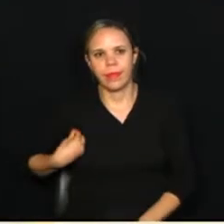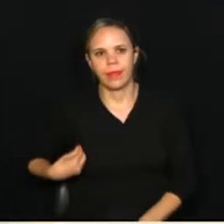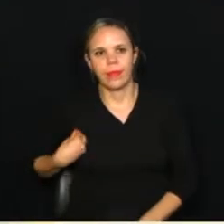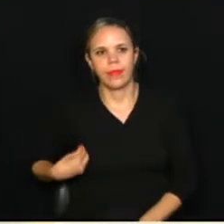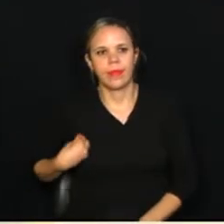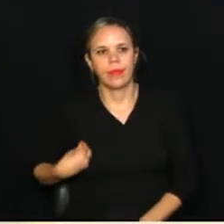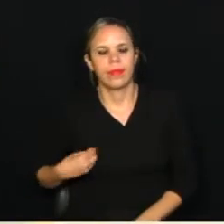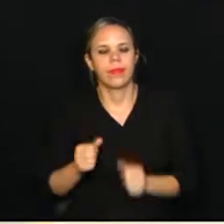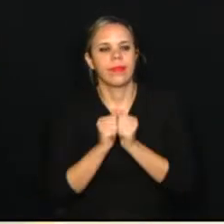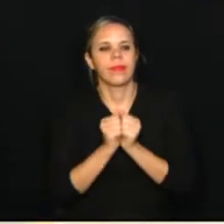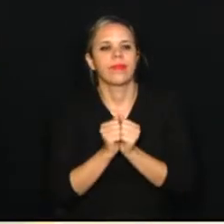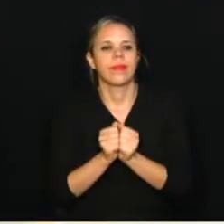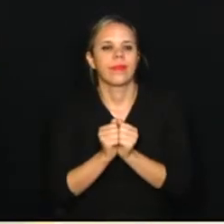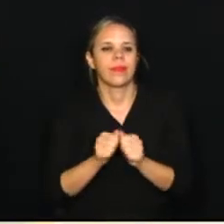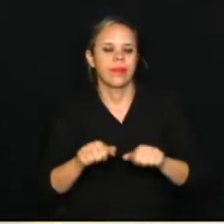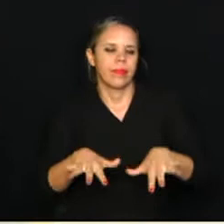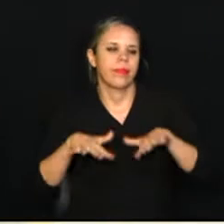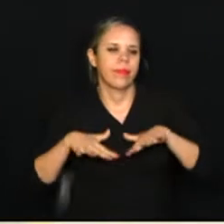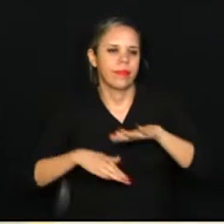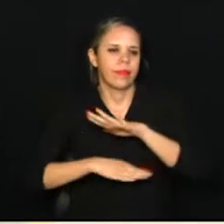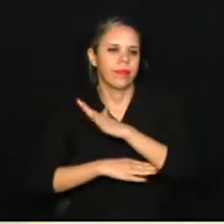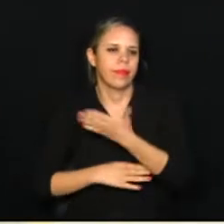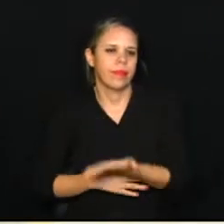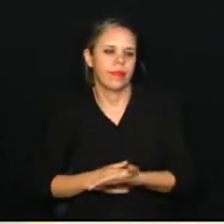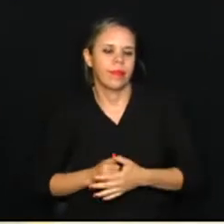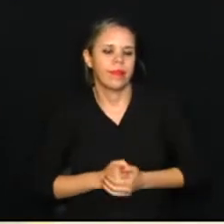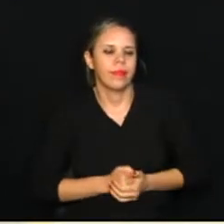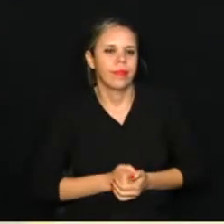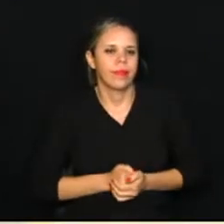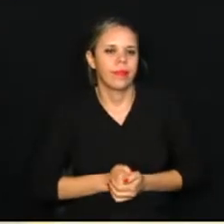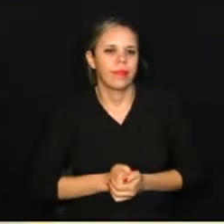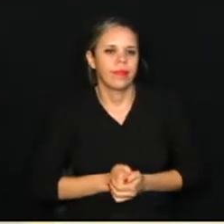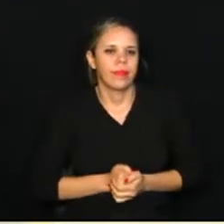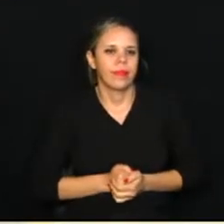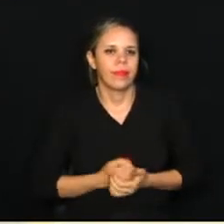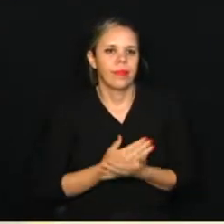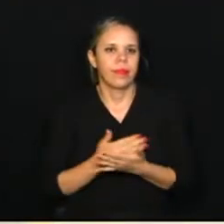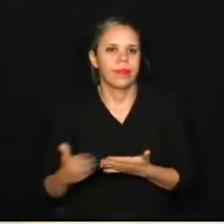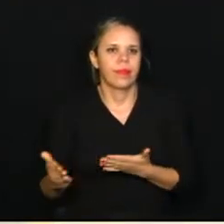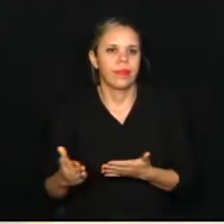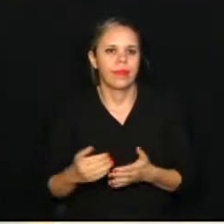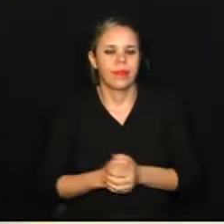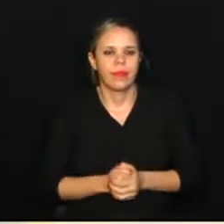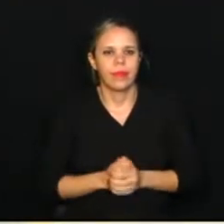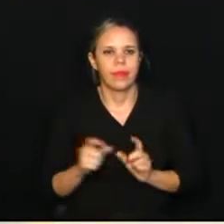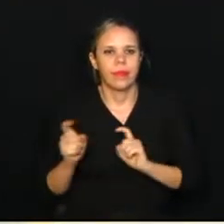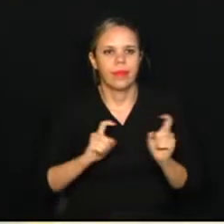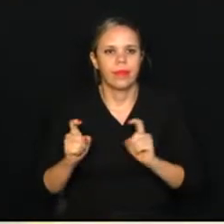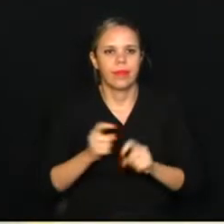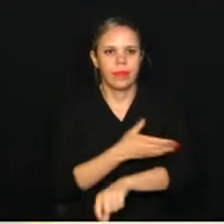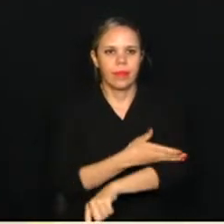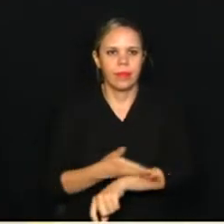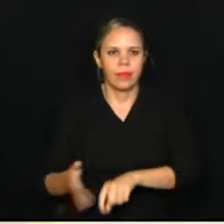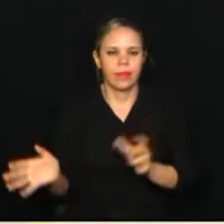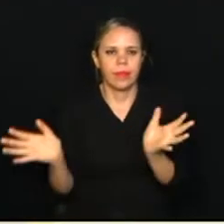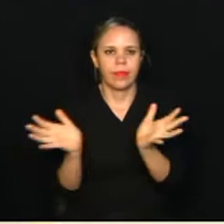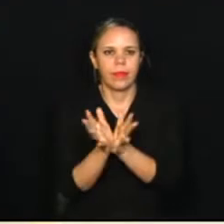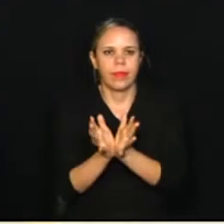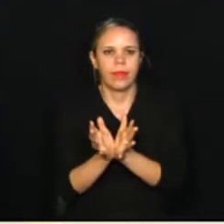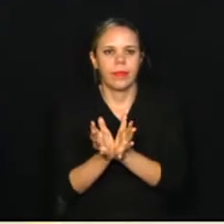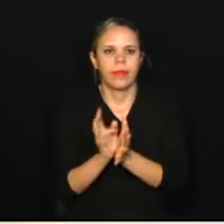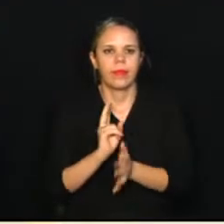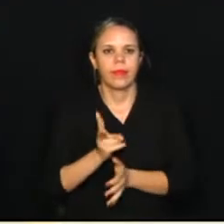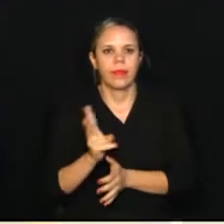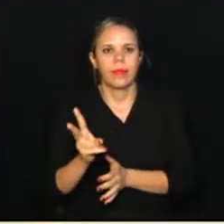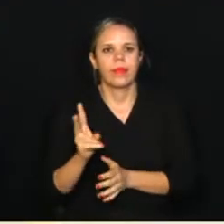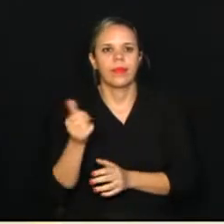está com a gente aqui no plenário da Câmara Municipal de Campinas, onde vai começar em instantes uma reunião ordinária da Comissão Permanente